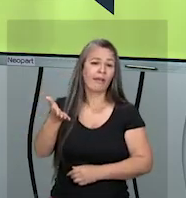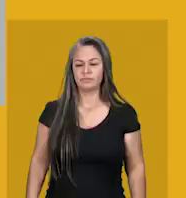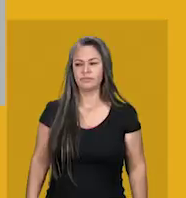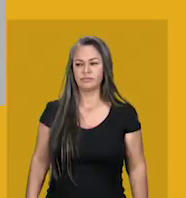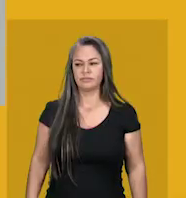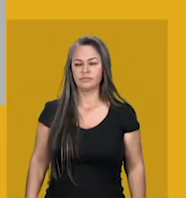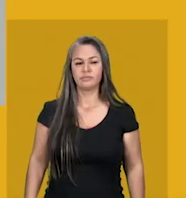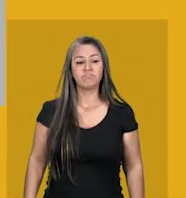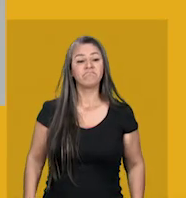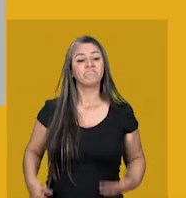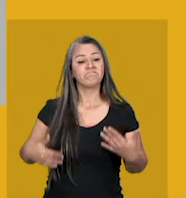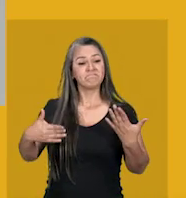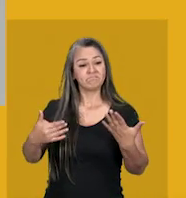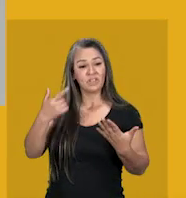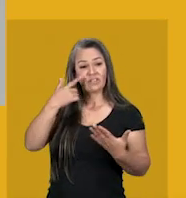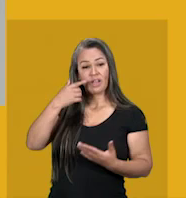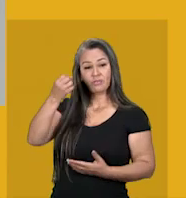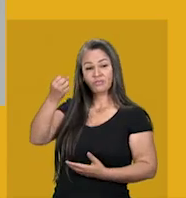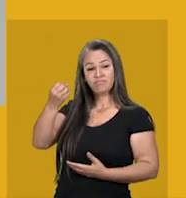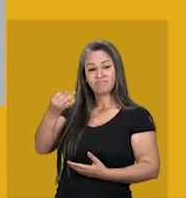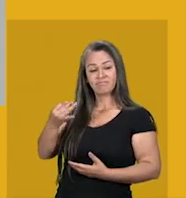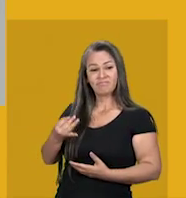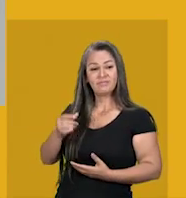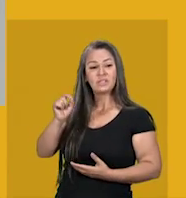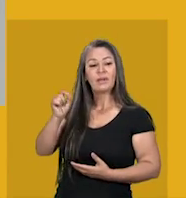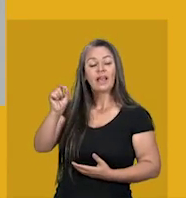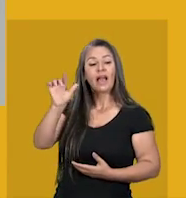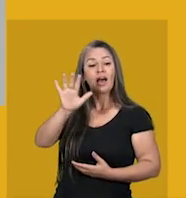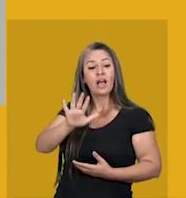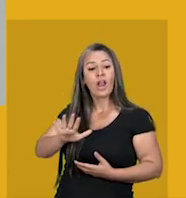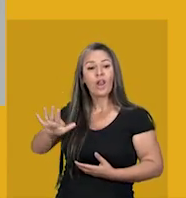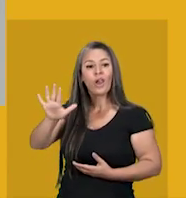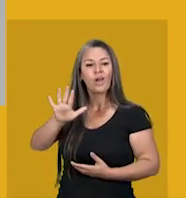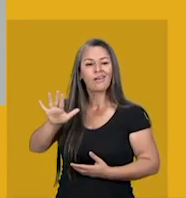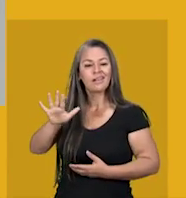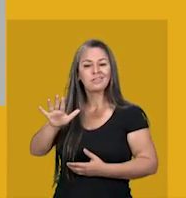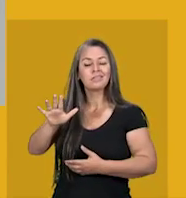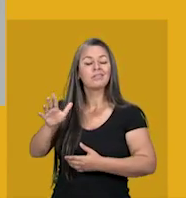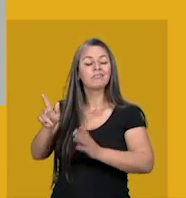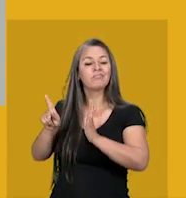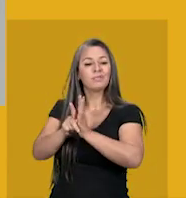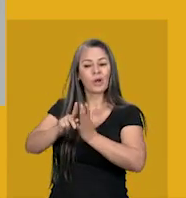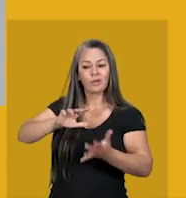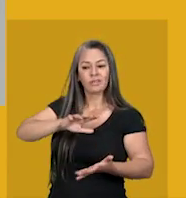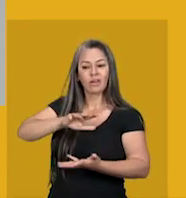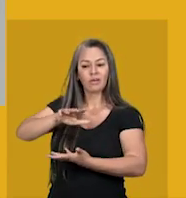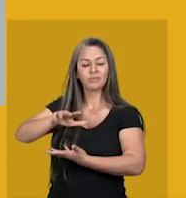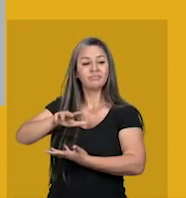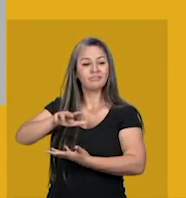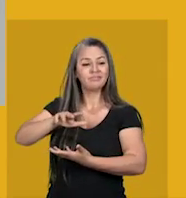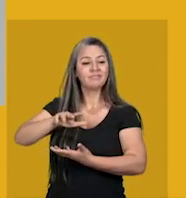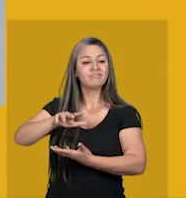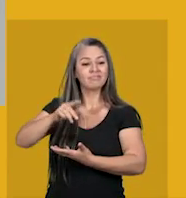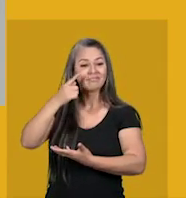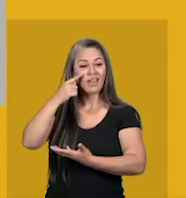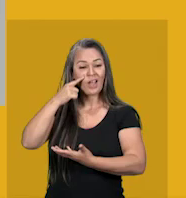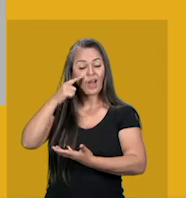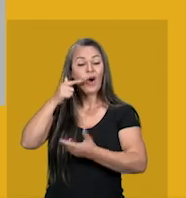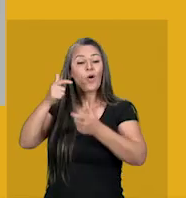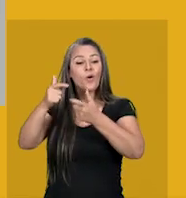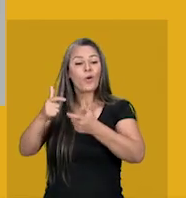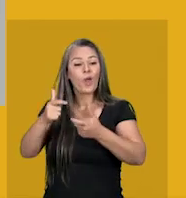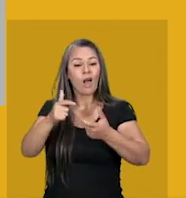ok? Vamos lá. Para começar, nós vamos falar sobre a localização geográfica do continente africano, ou seja, a posição em que ele